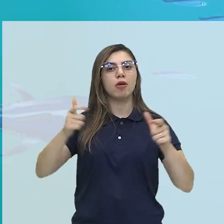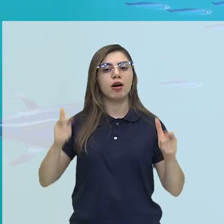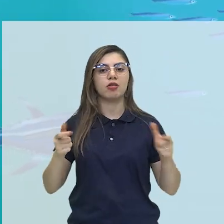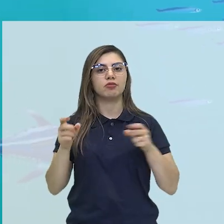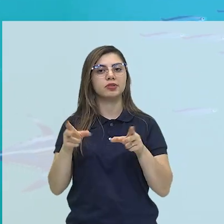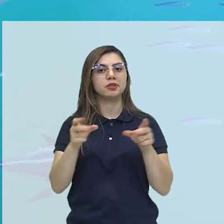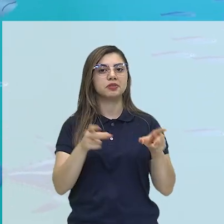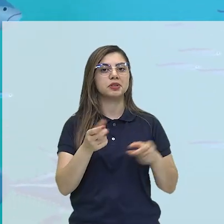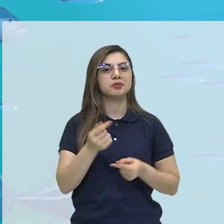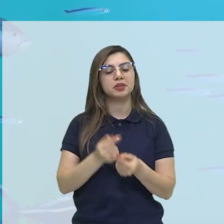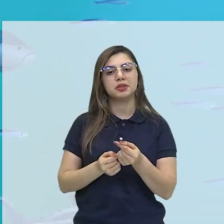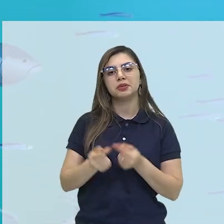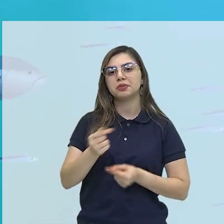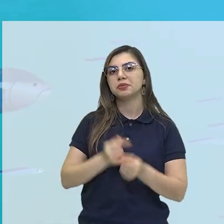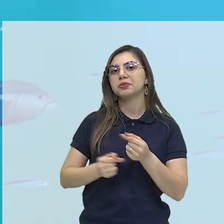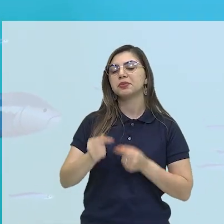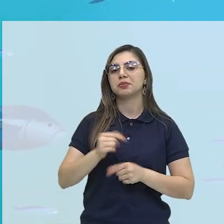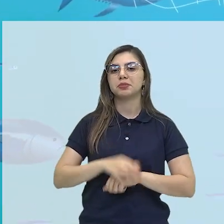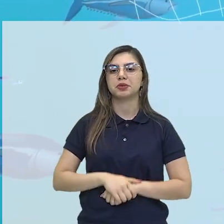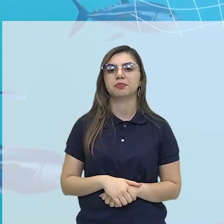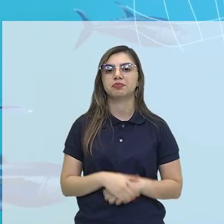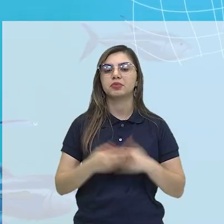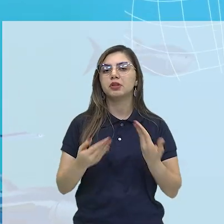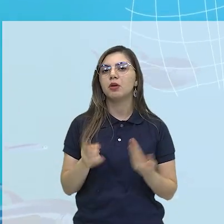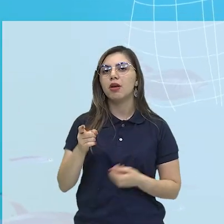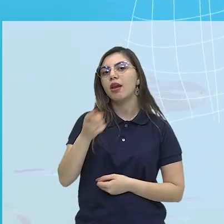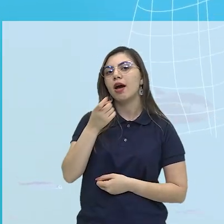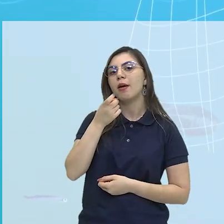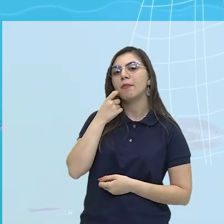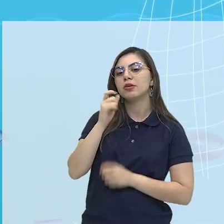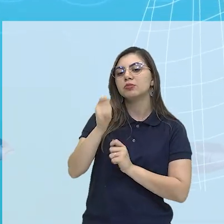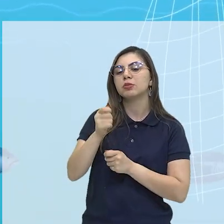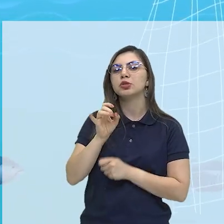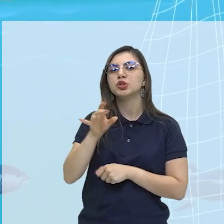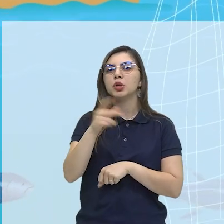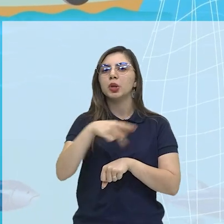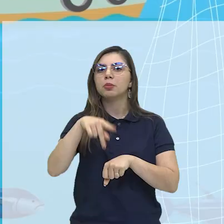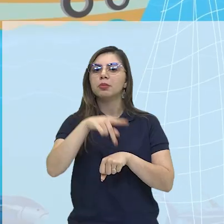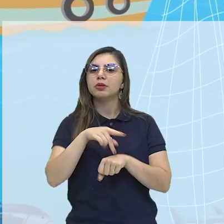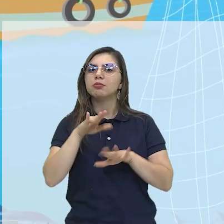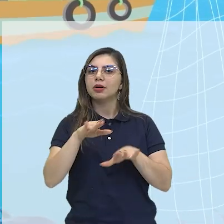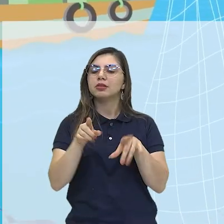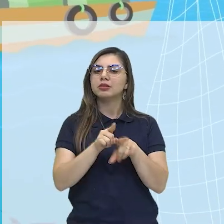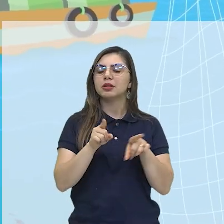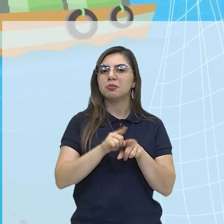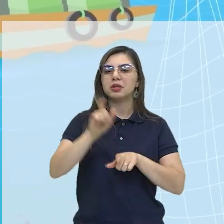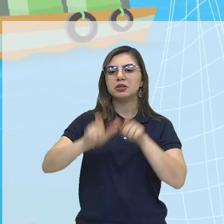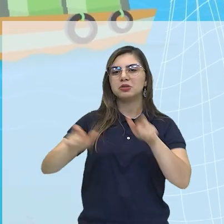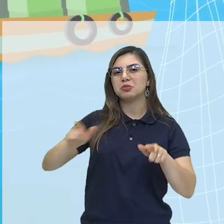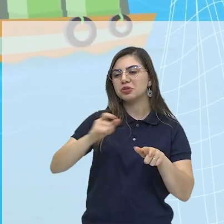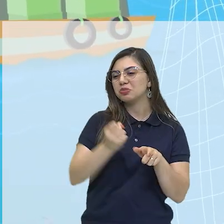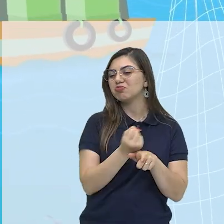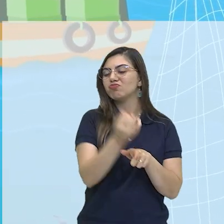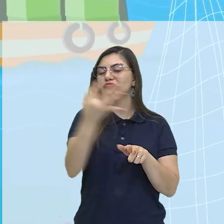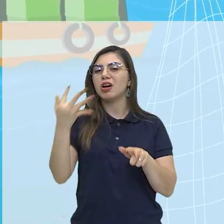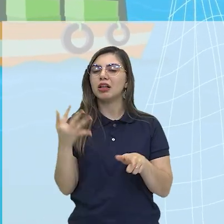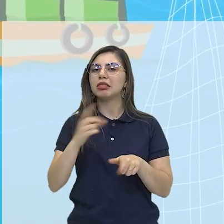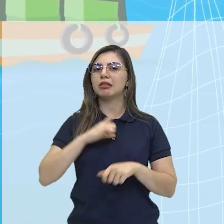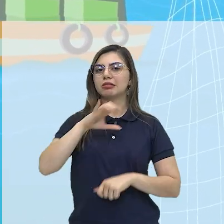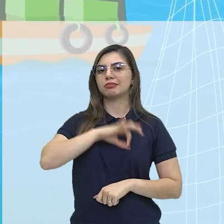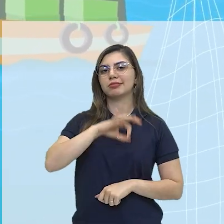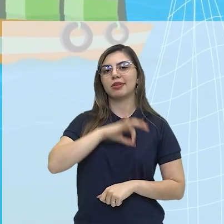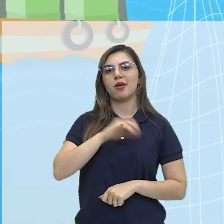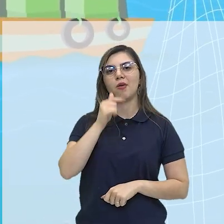mundo. A pesca sustenta não apenas a economia do país, mas também as vidas de milhares de pescadores e